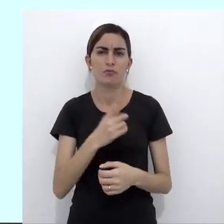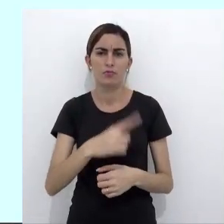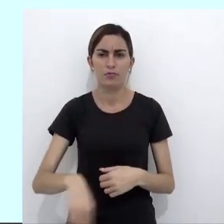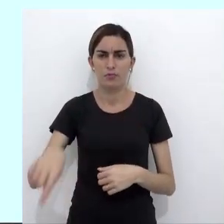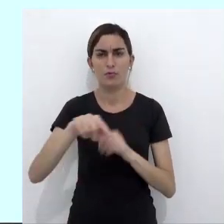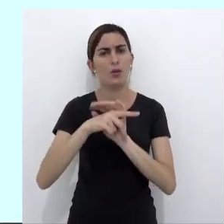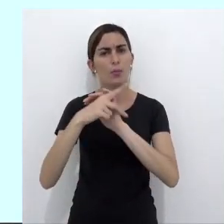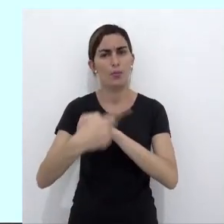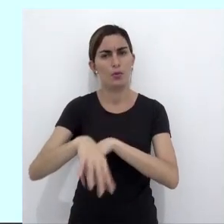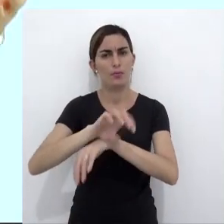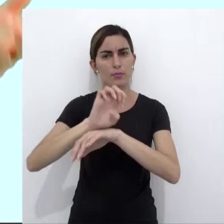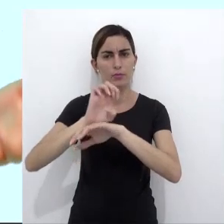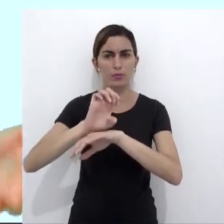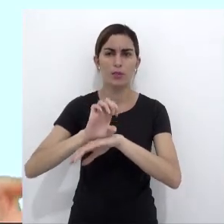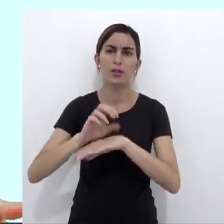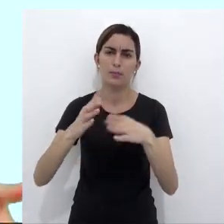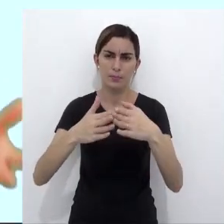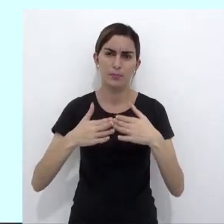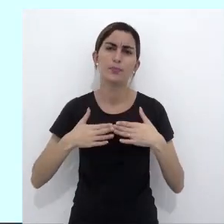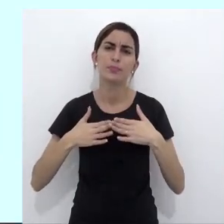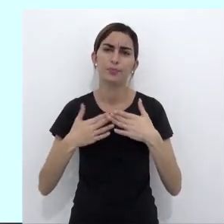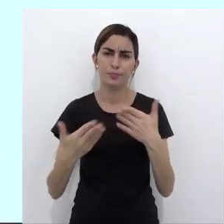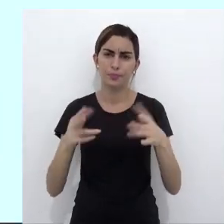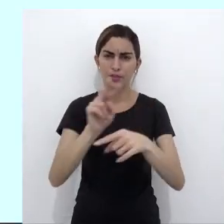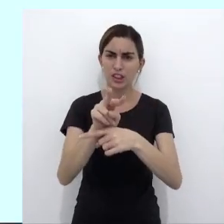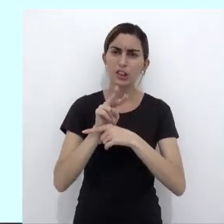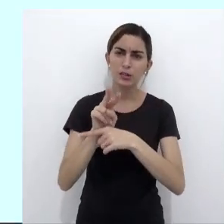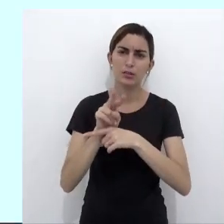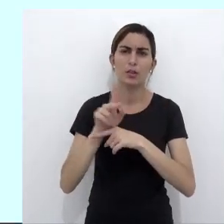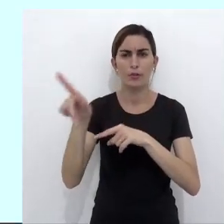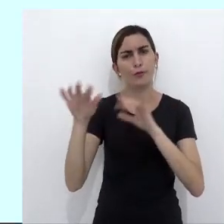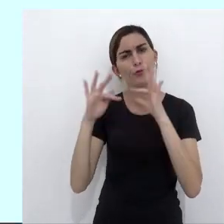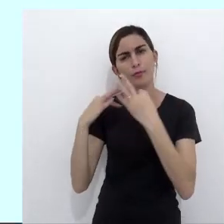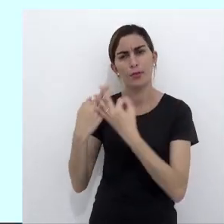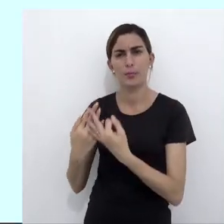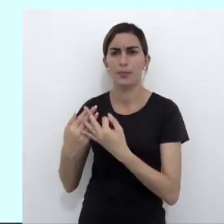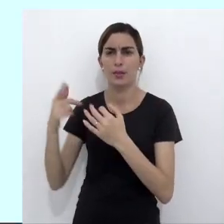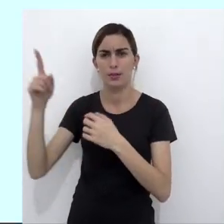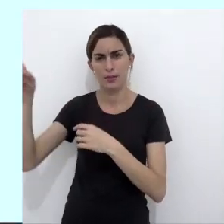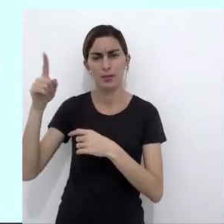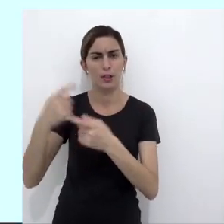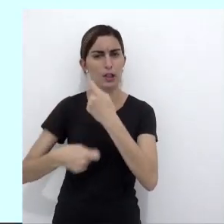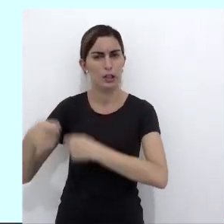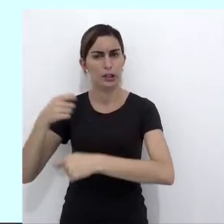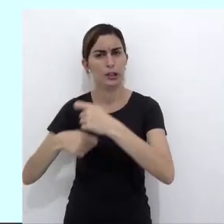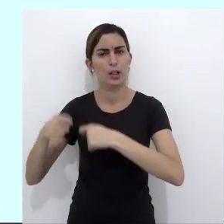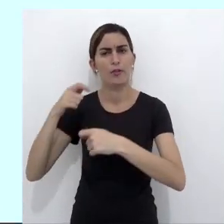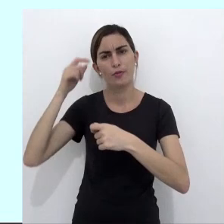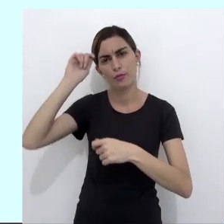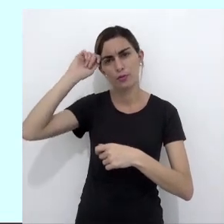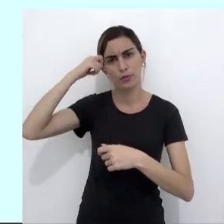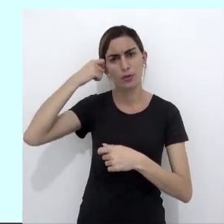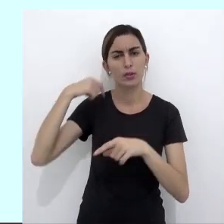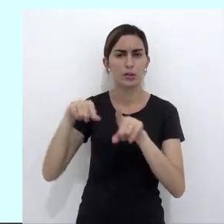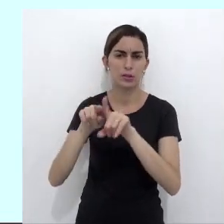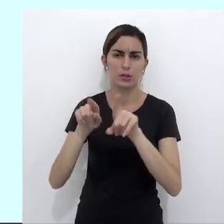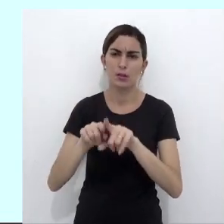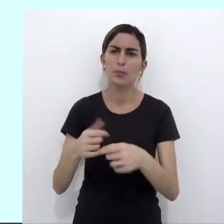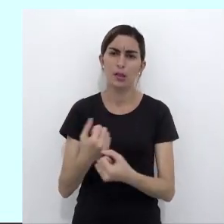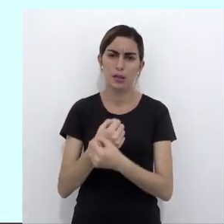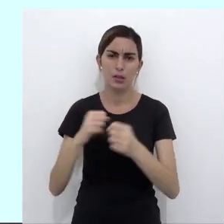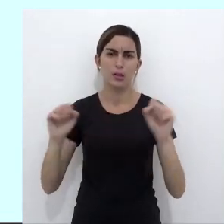próprio Estado pedia empréstimos a essas famílias que viviam do tráfico negreiro, okay? Então também foi uma